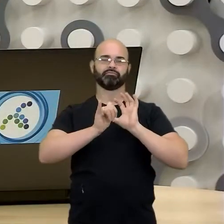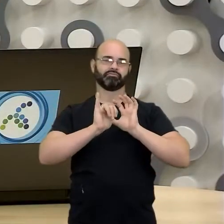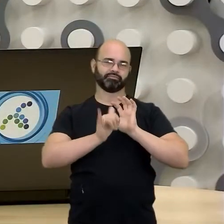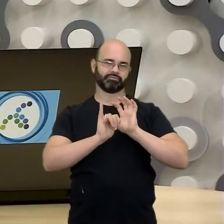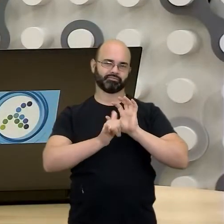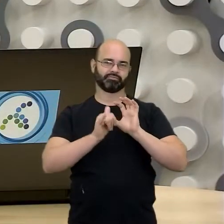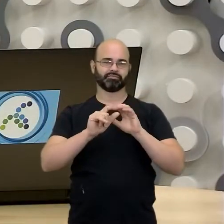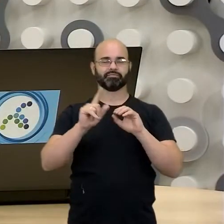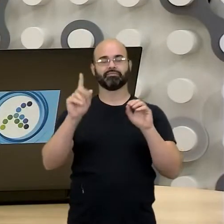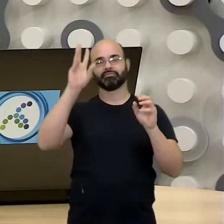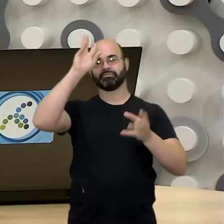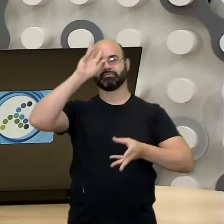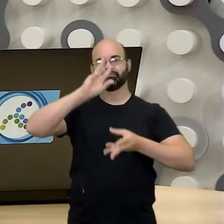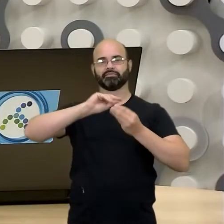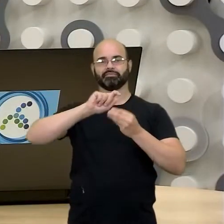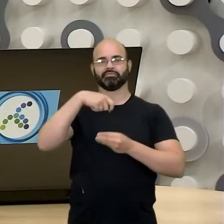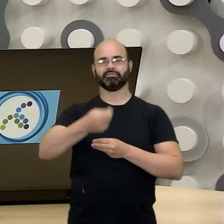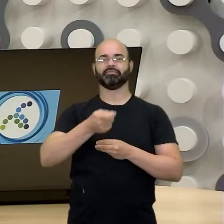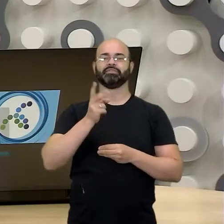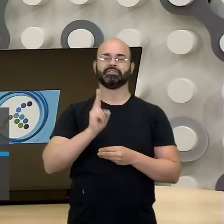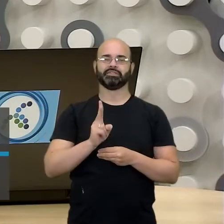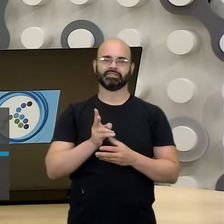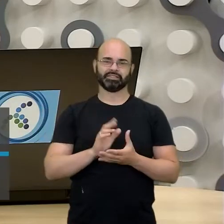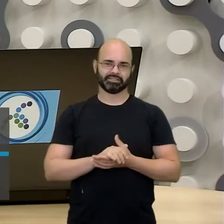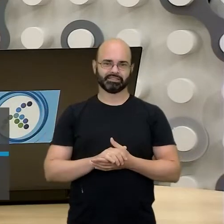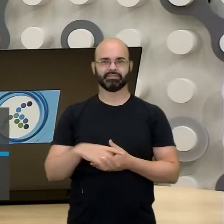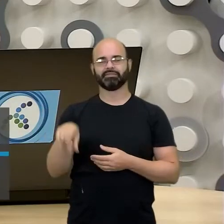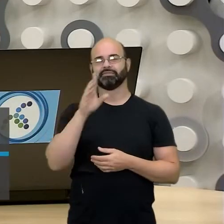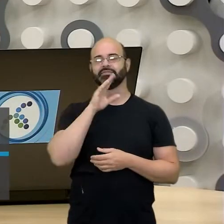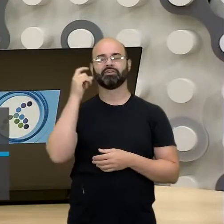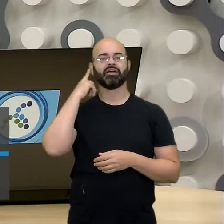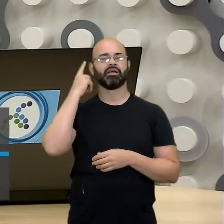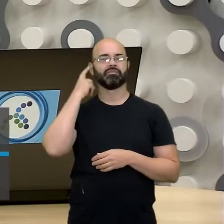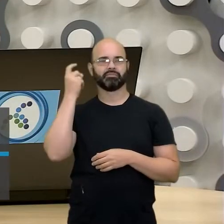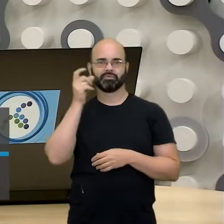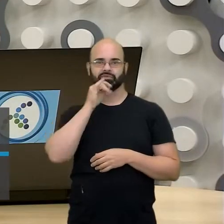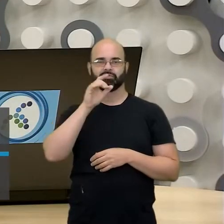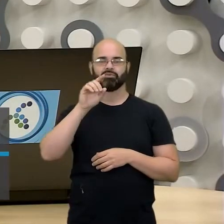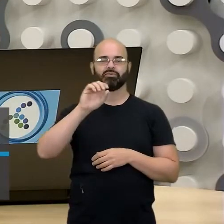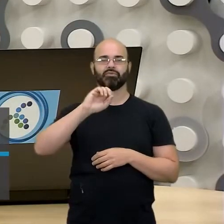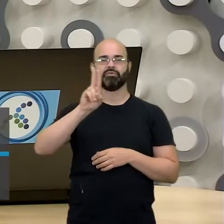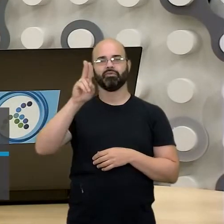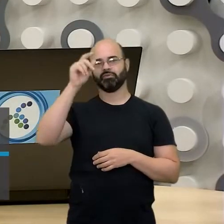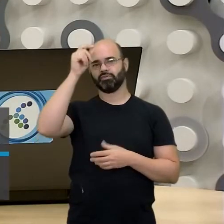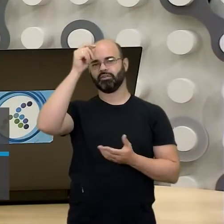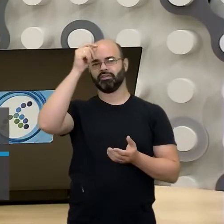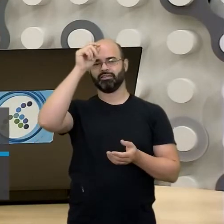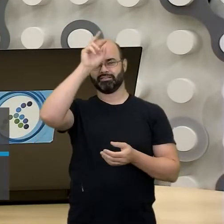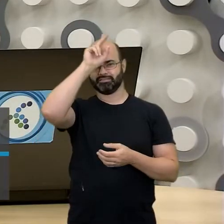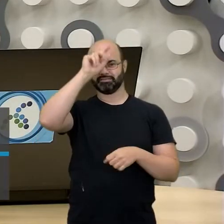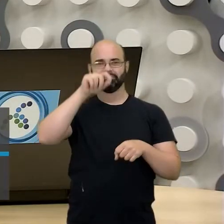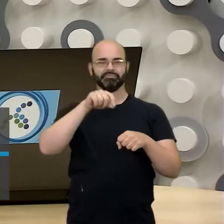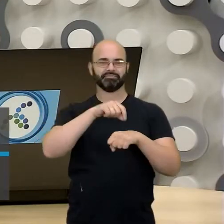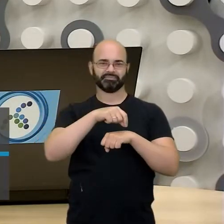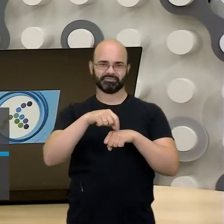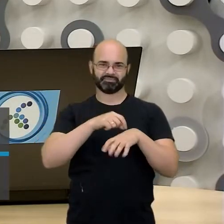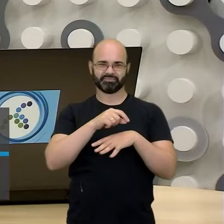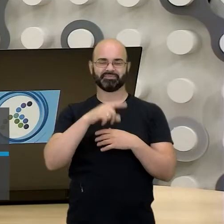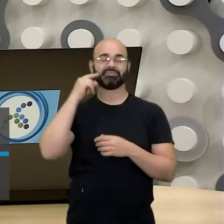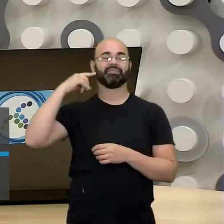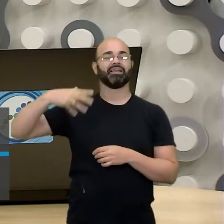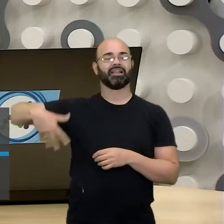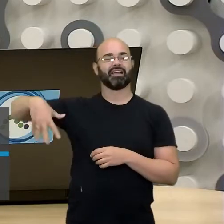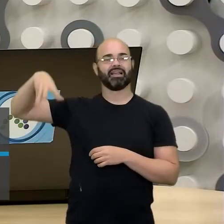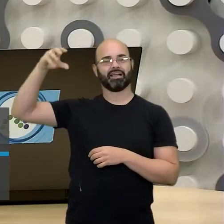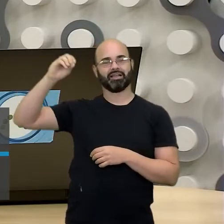vocês devem conhecer a cigarra e a formiga, vocês devem conhecer a raposa e as uvas. Se vocês não conhecem a raposa e